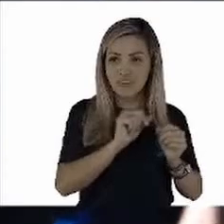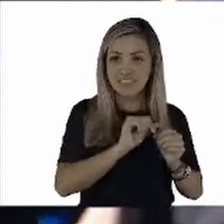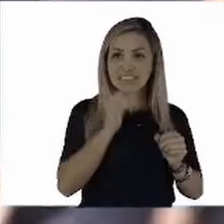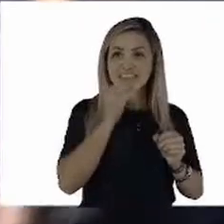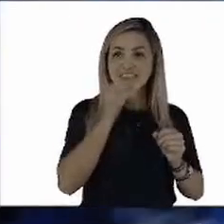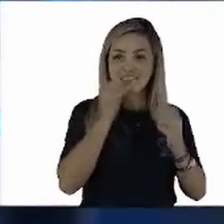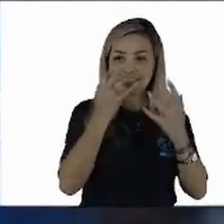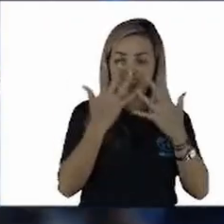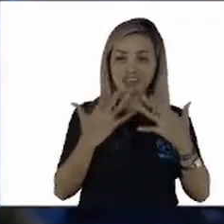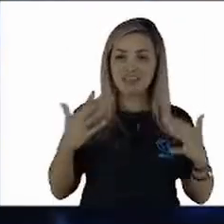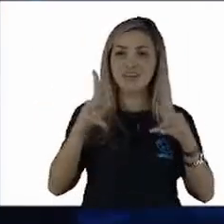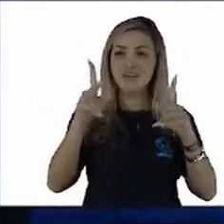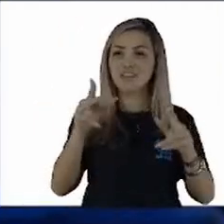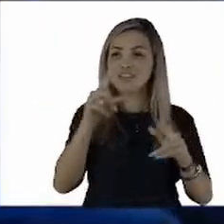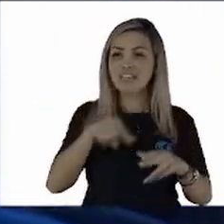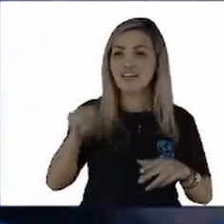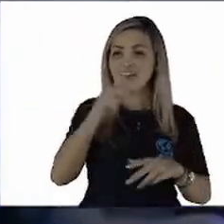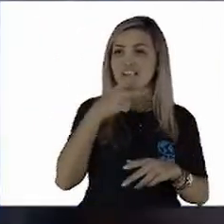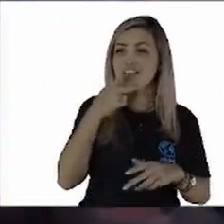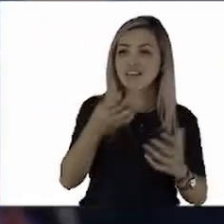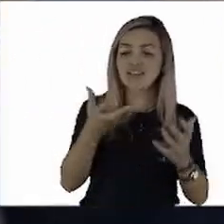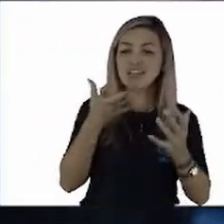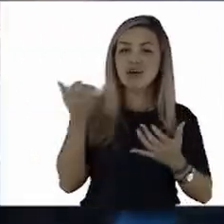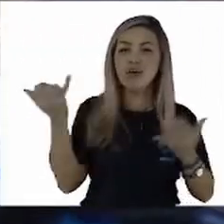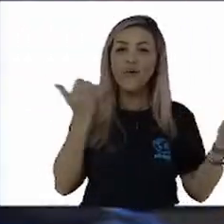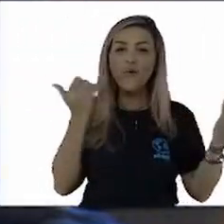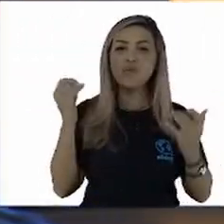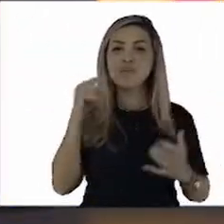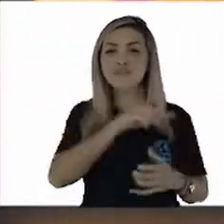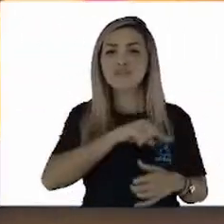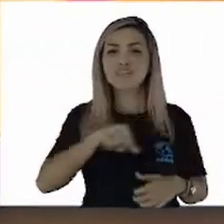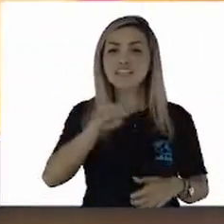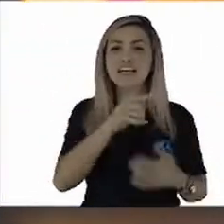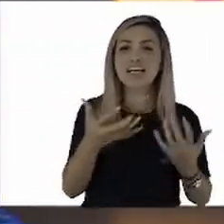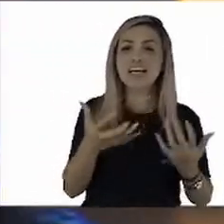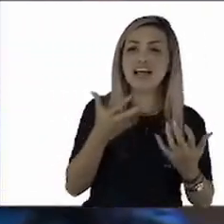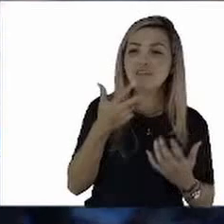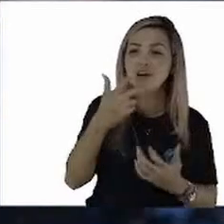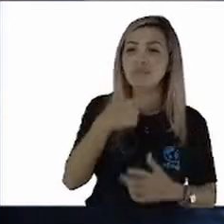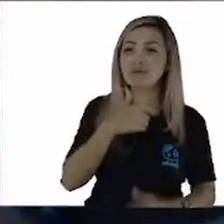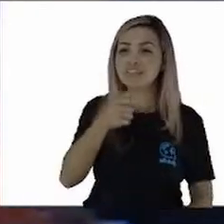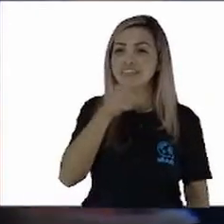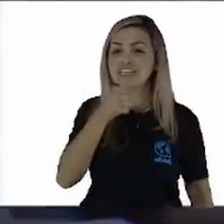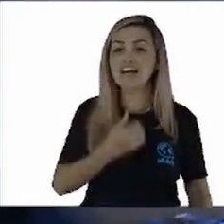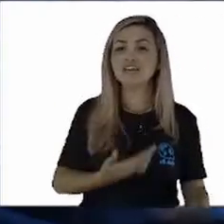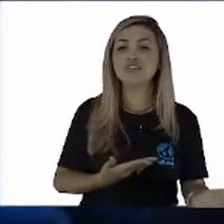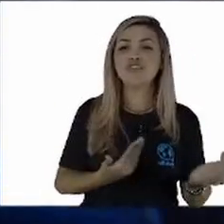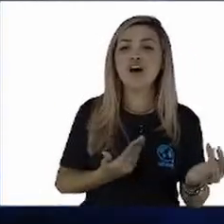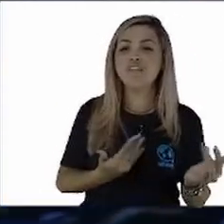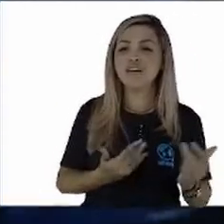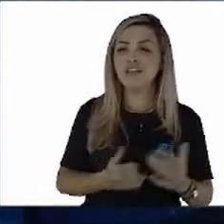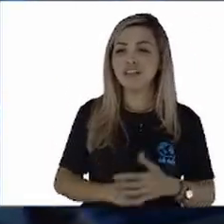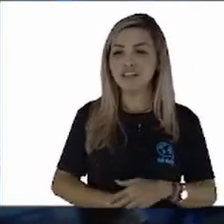de atenção. Então, como eu tava falando com vocês, eu queria ouvir o que vocês querem. Falaram pra eu entrevistar os jovens.